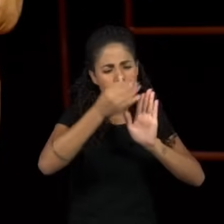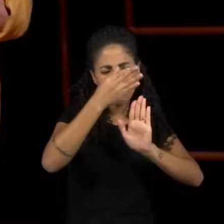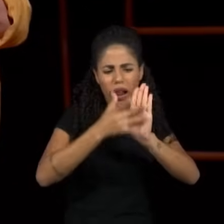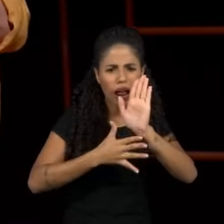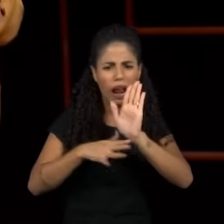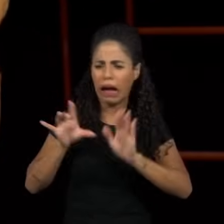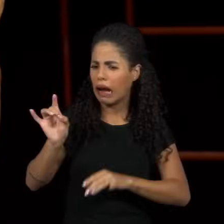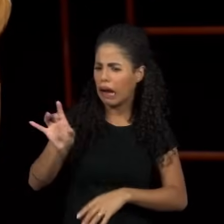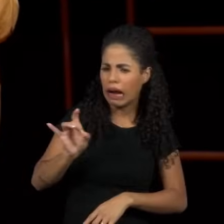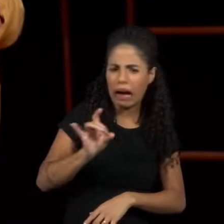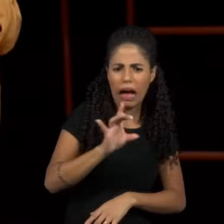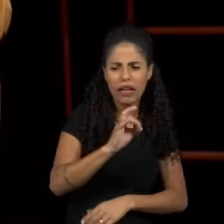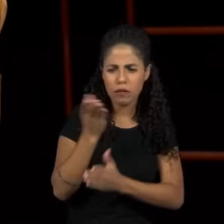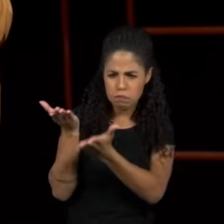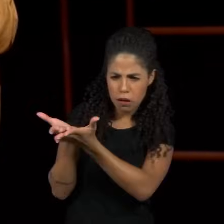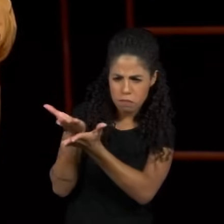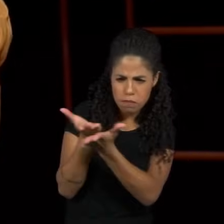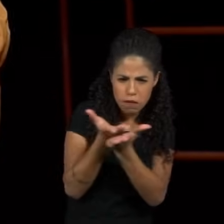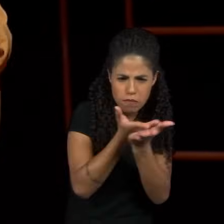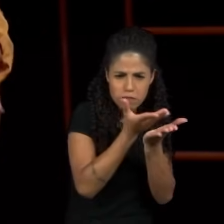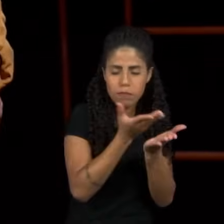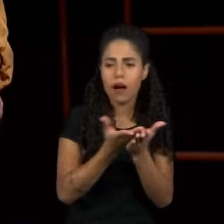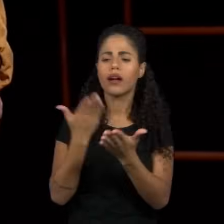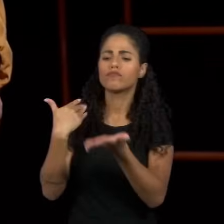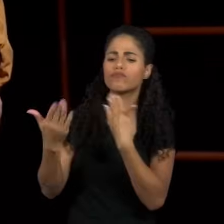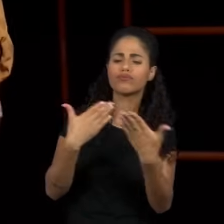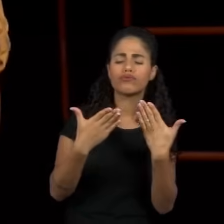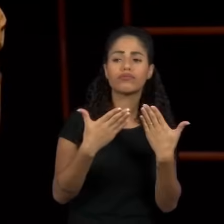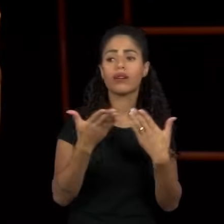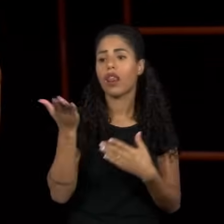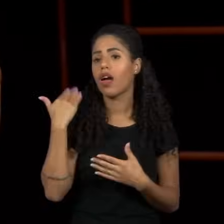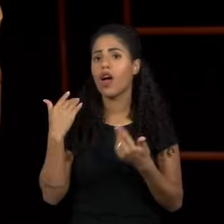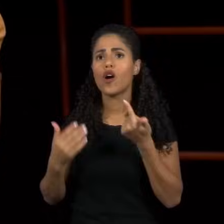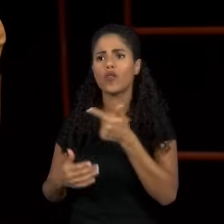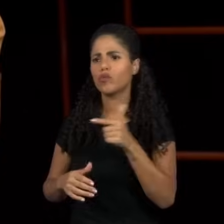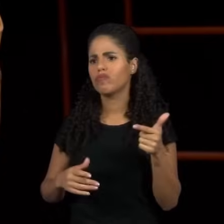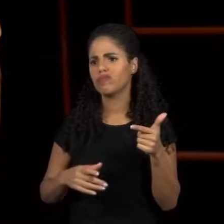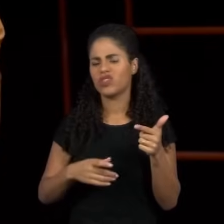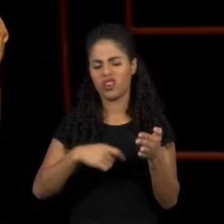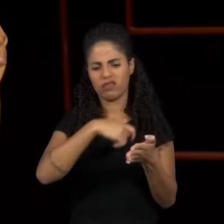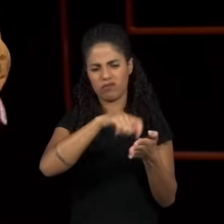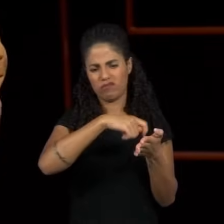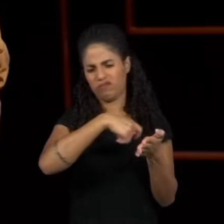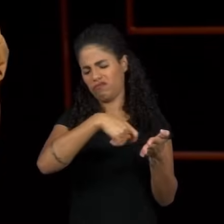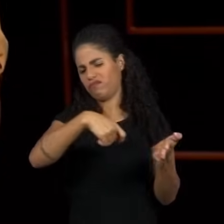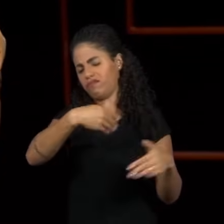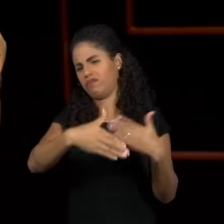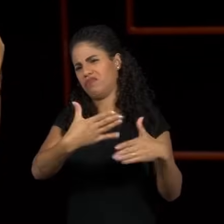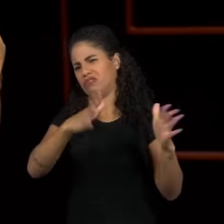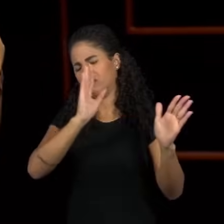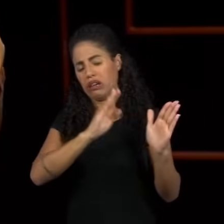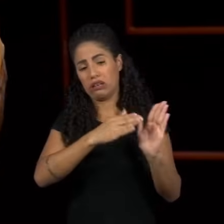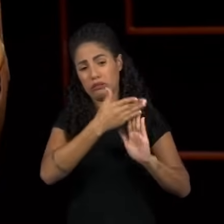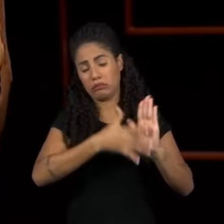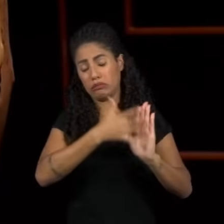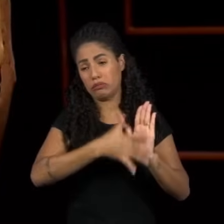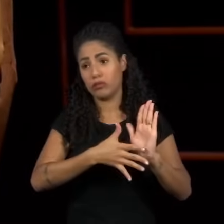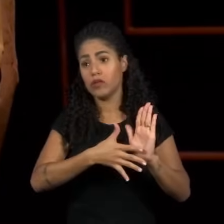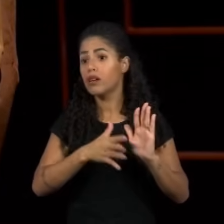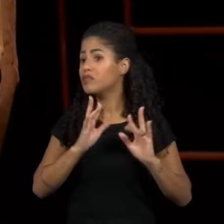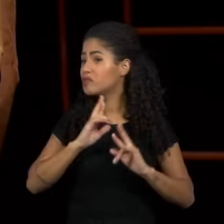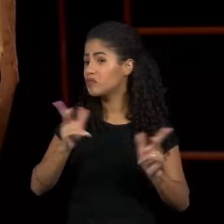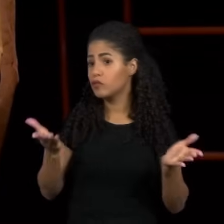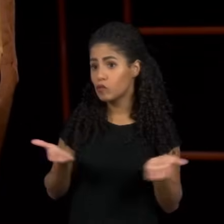cena estudada, os diálogos, como vai ser. Na época era um rabisco, não? E como a gente